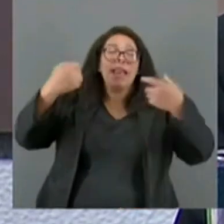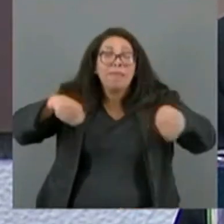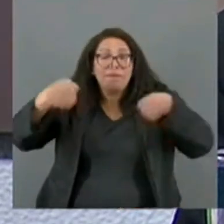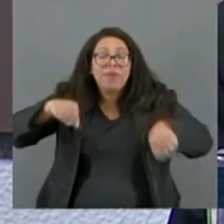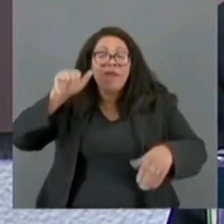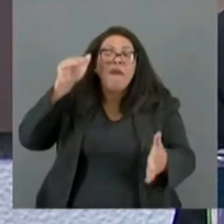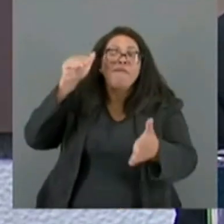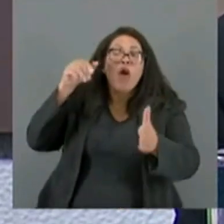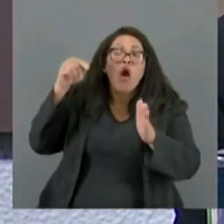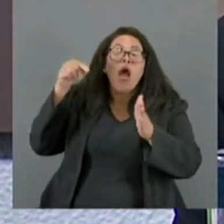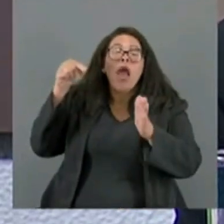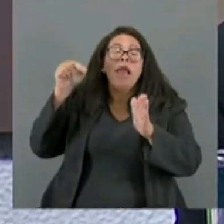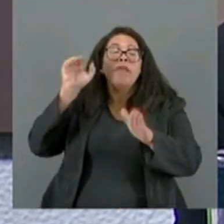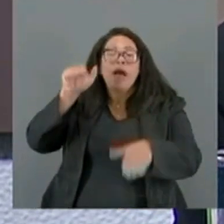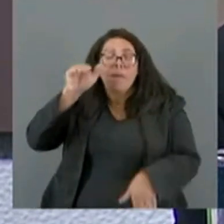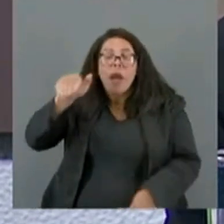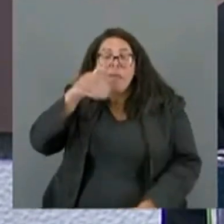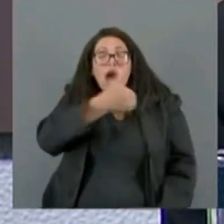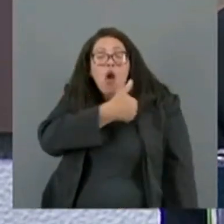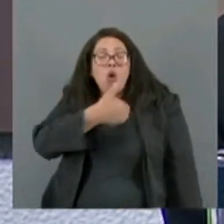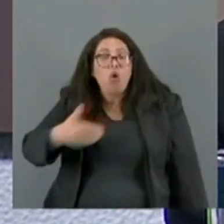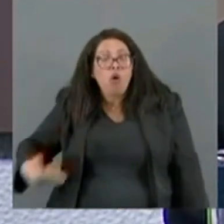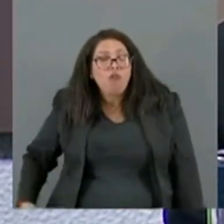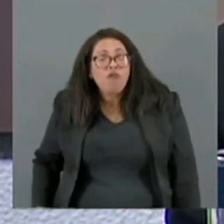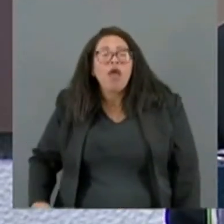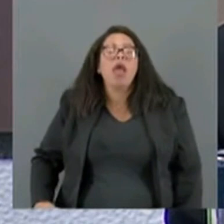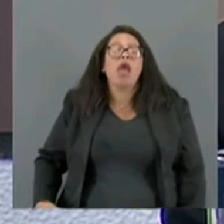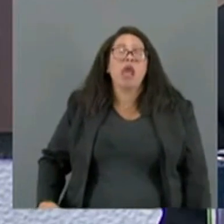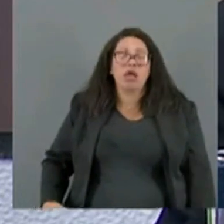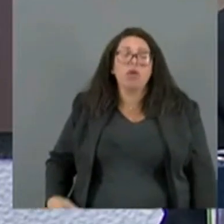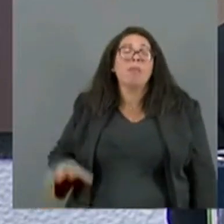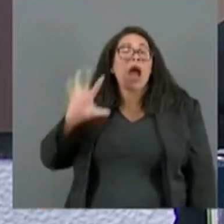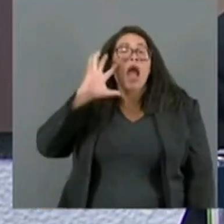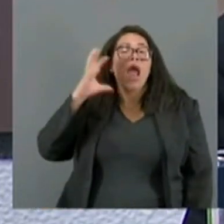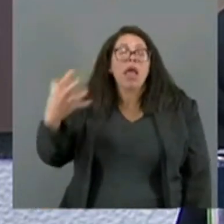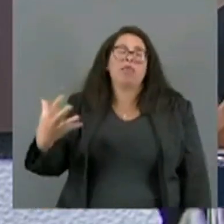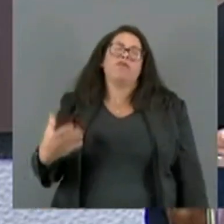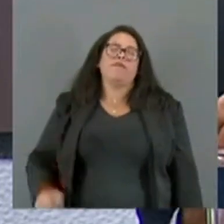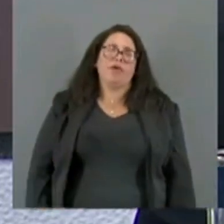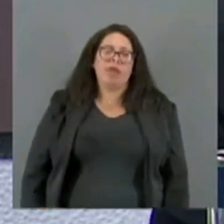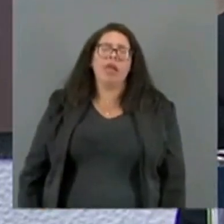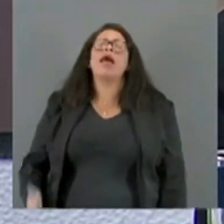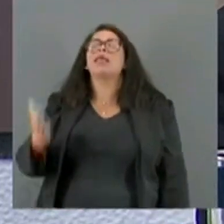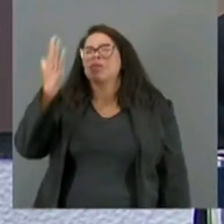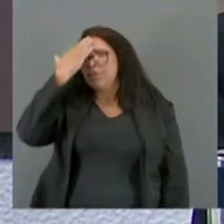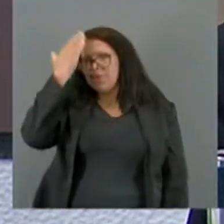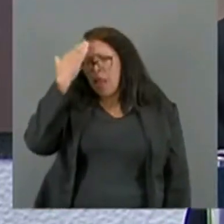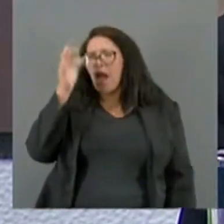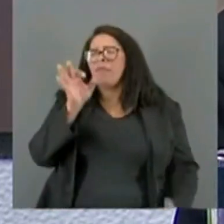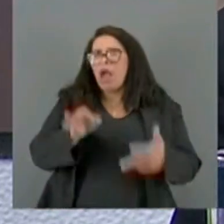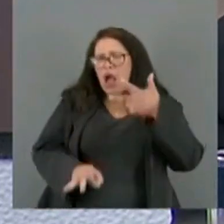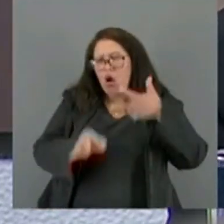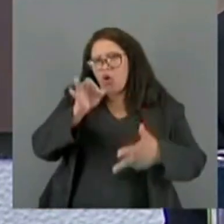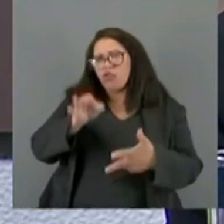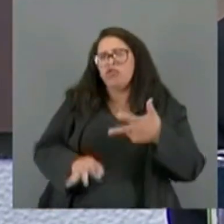Estado exatamente para recuperar aquela situação. E nós sabemos que a Constituição Federal diz